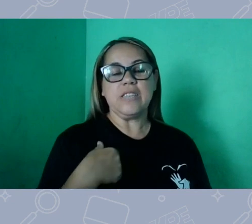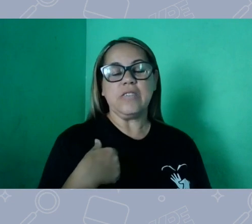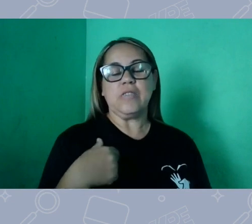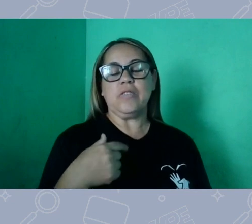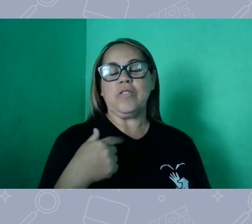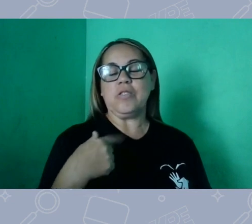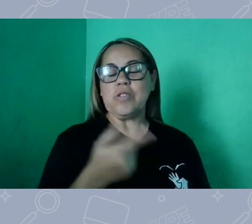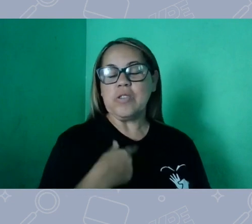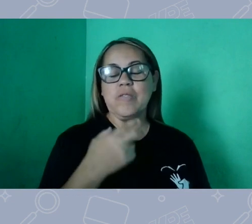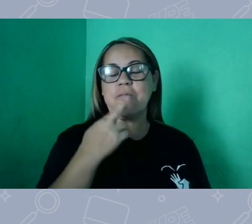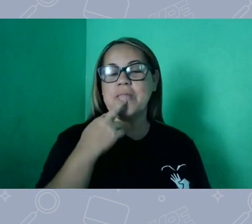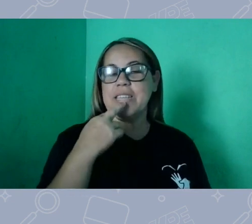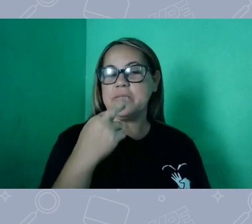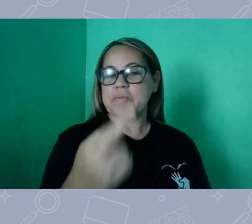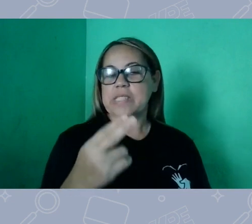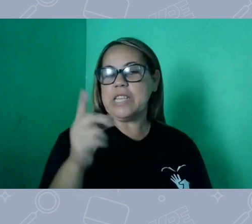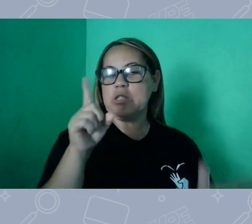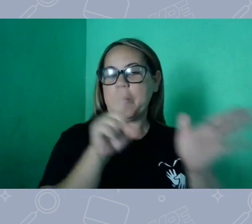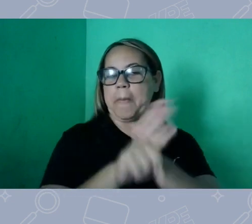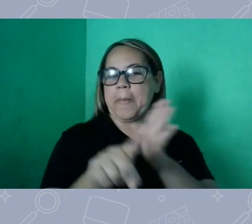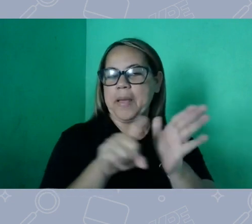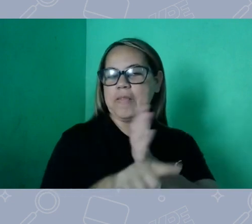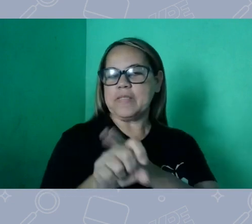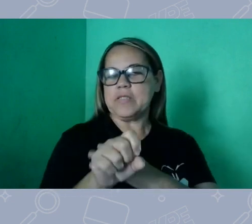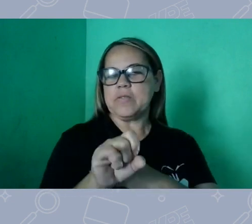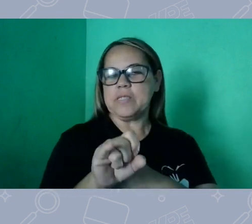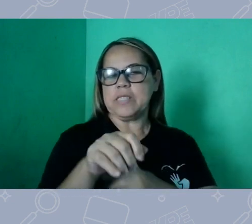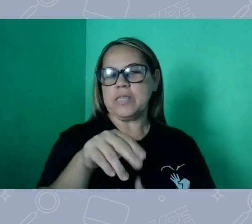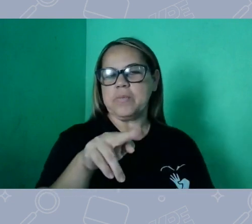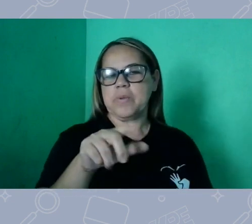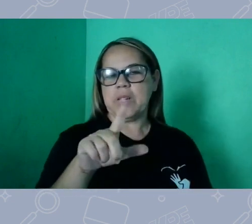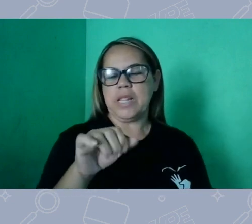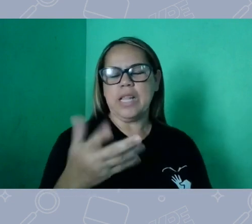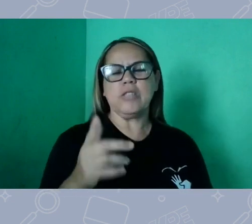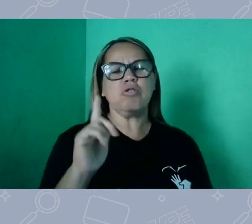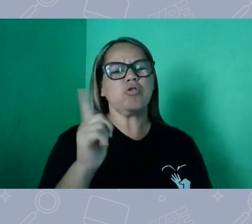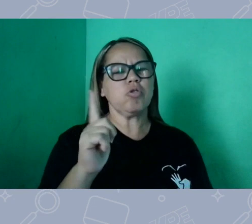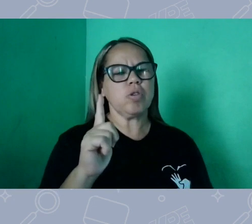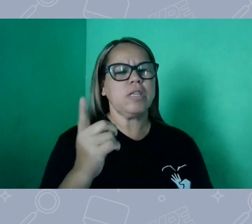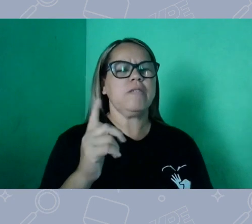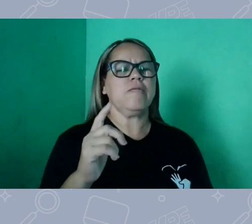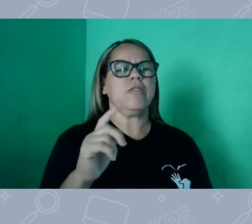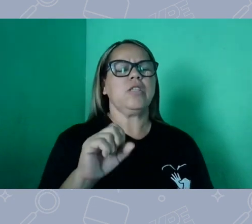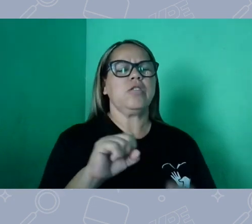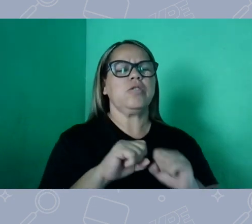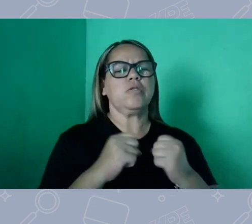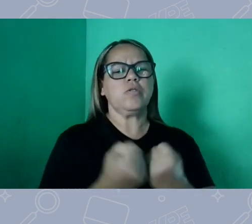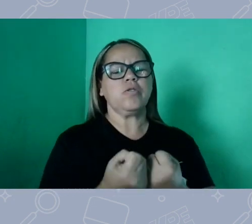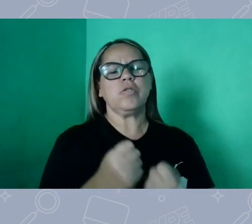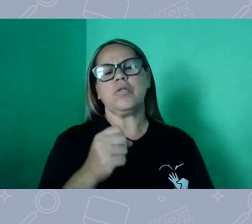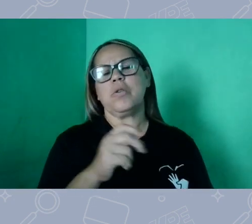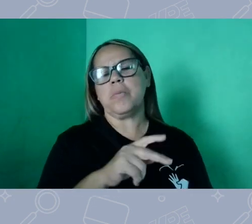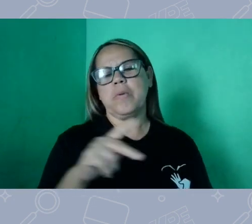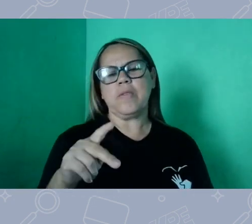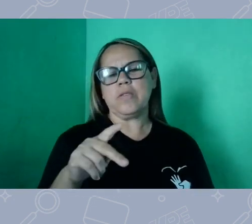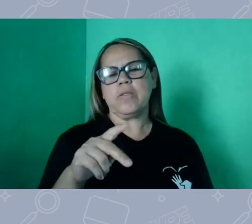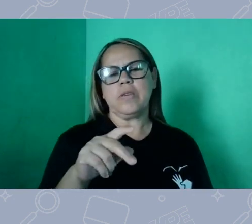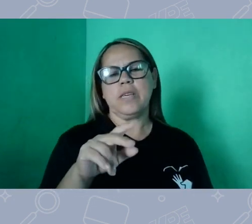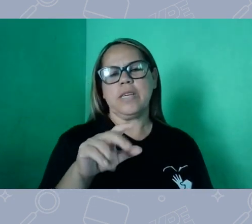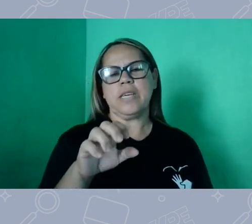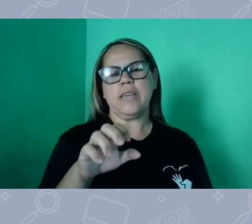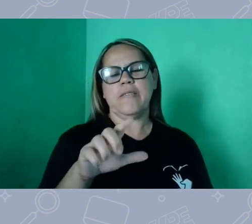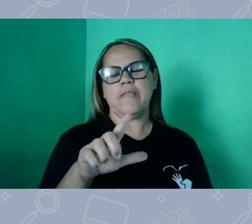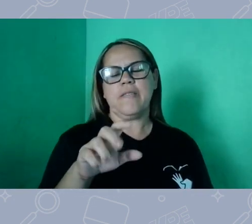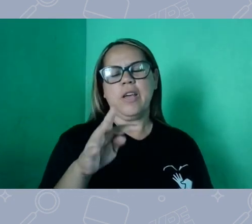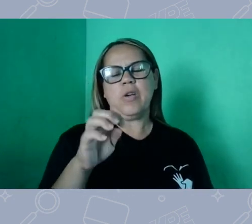hoje as questões do simulado de Geografia e Sociologia o professor Ivelto e eu temos a missão